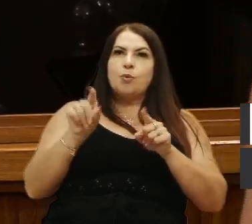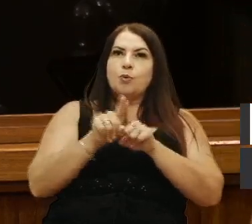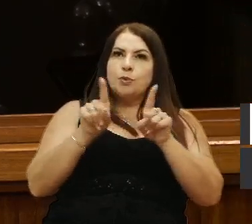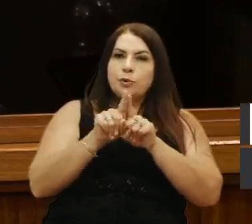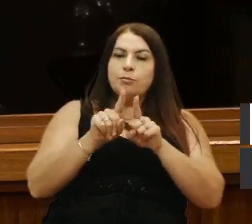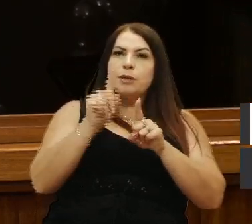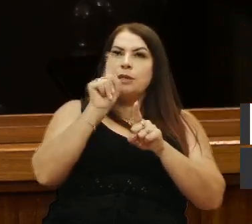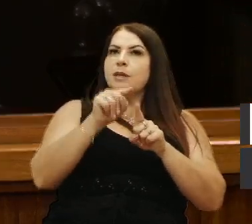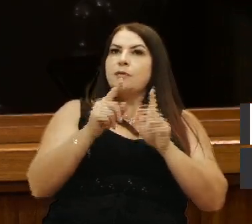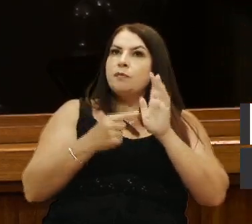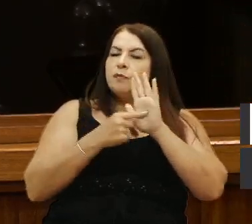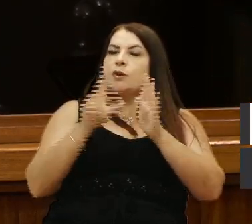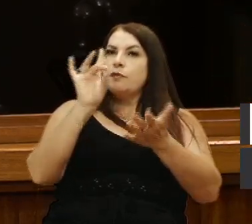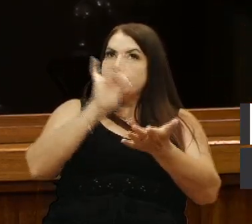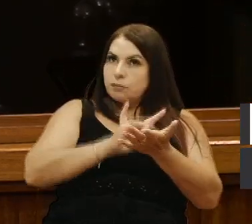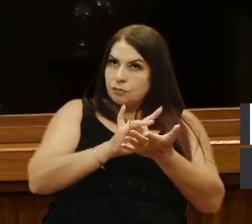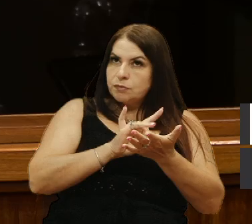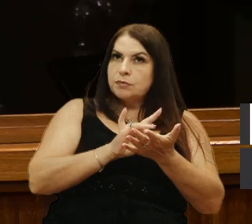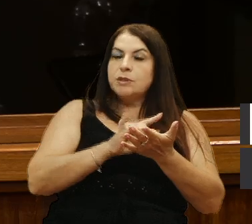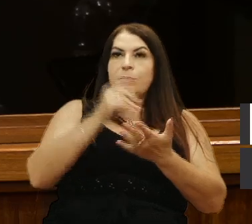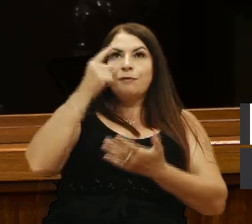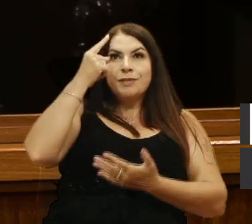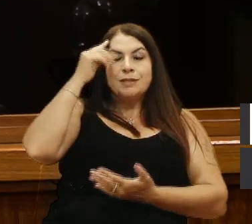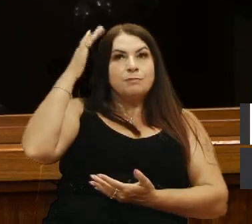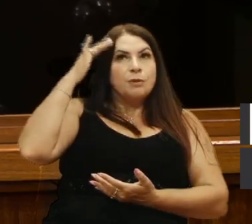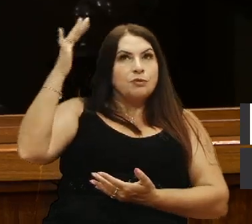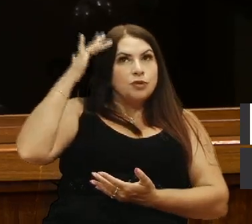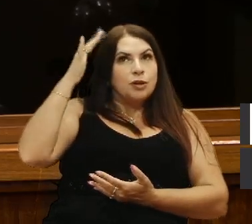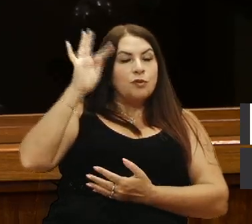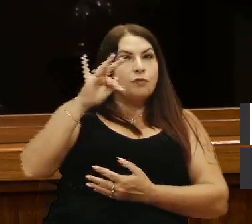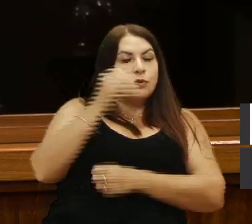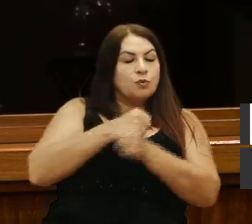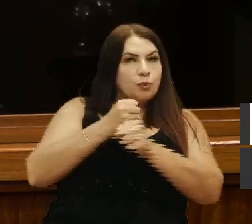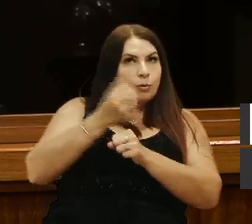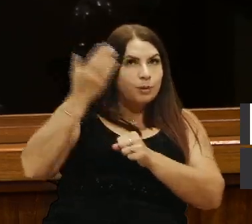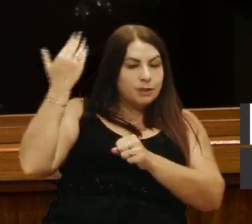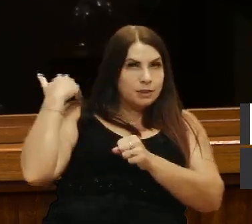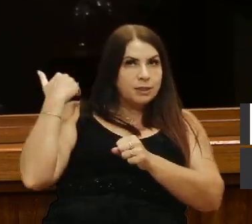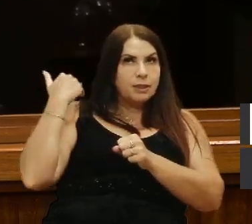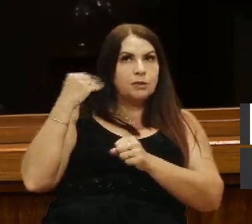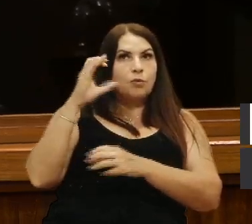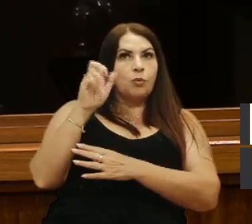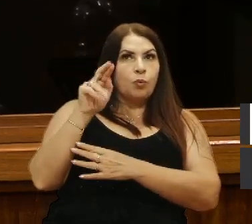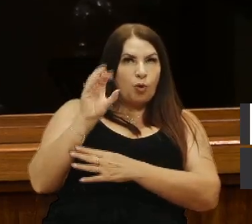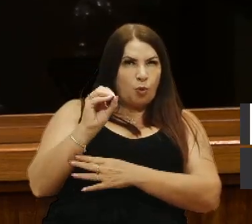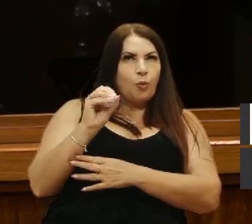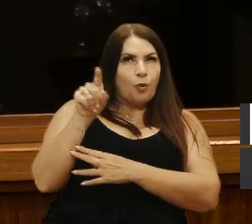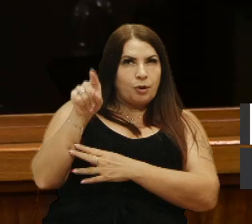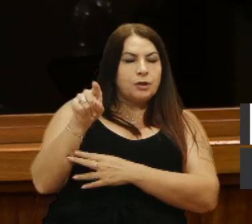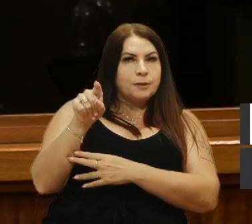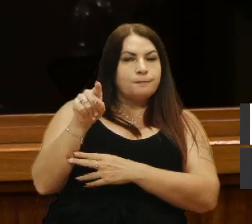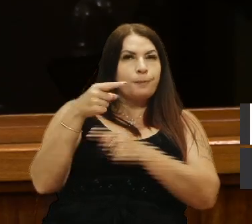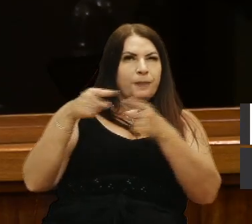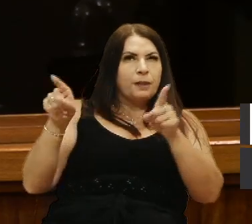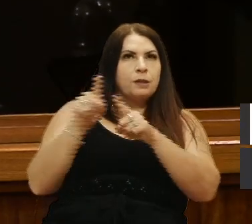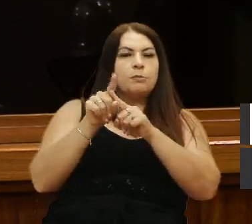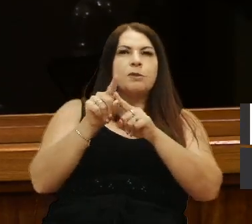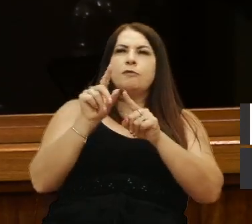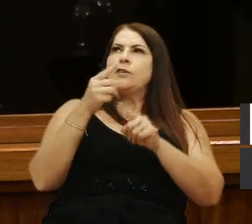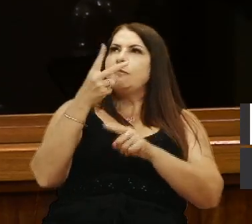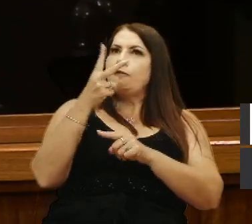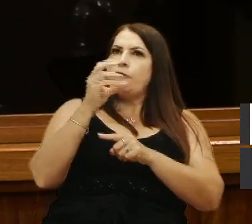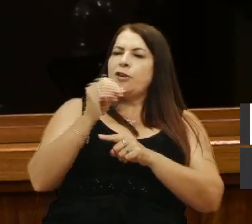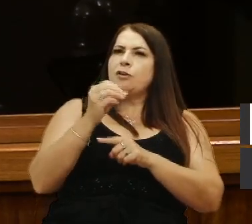foi efetivado. Para vocês terem uma ideia, no fim do ano passado, o coro, que fazia 20,